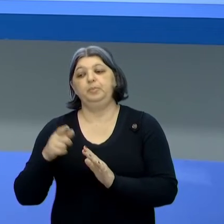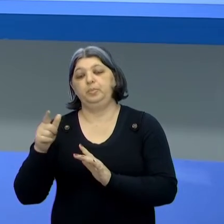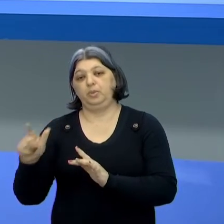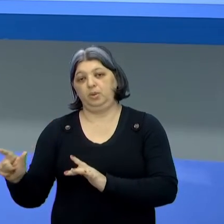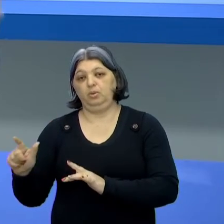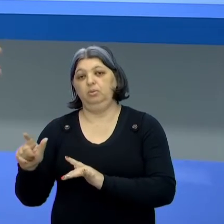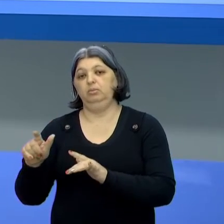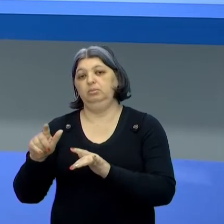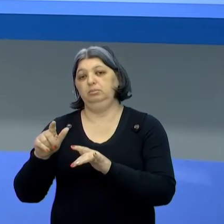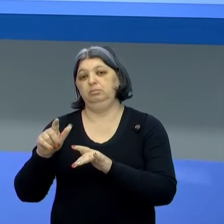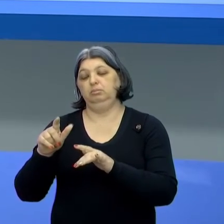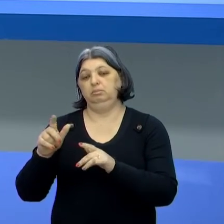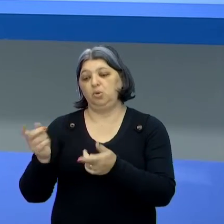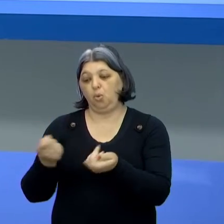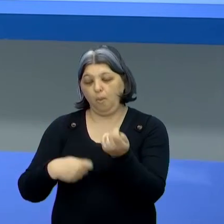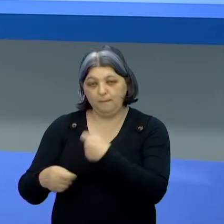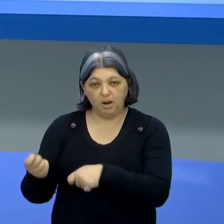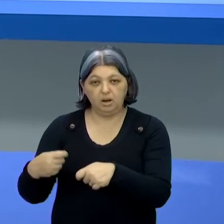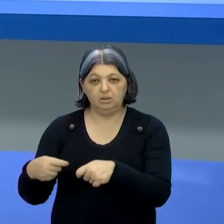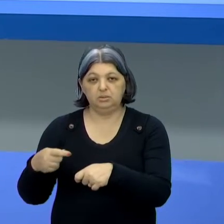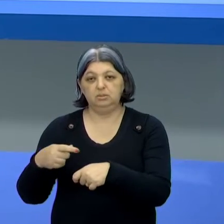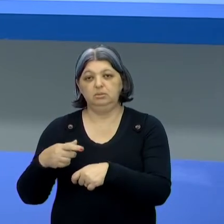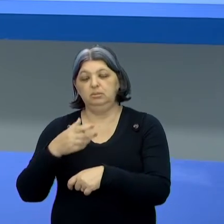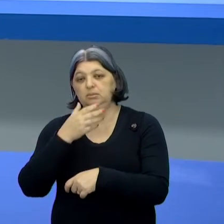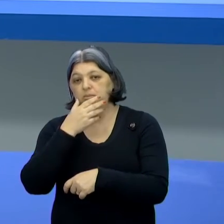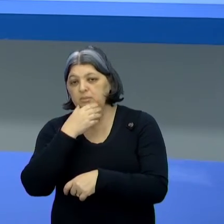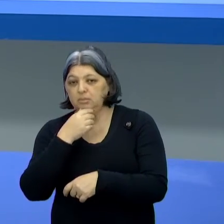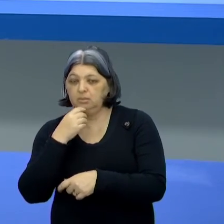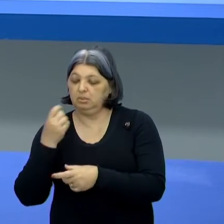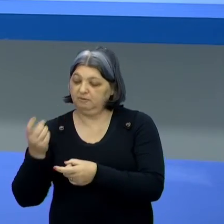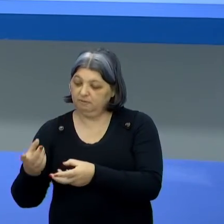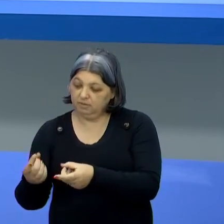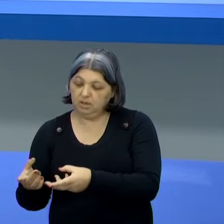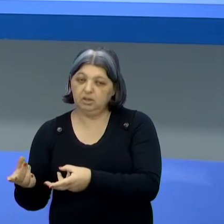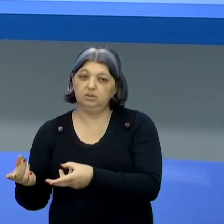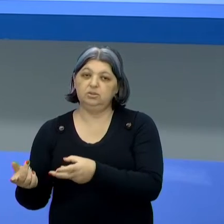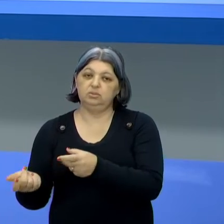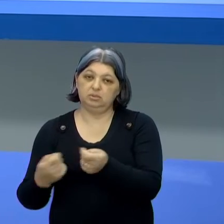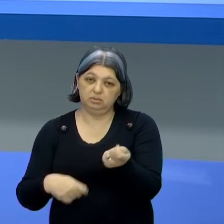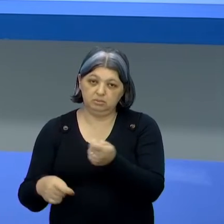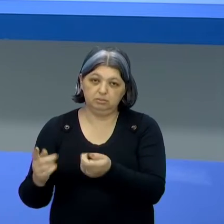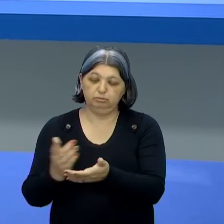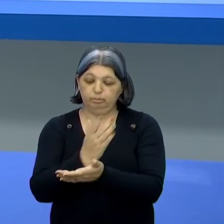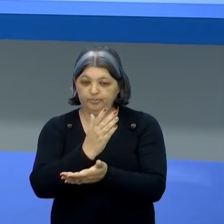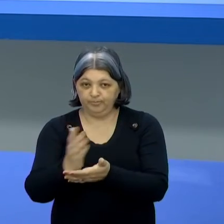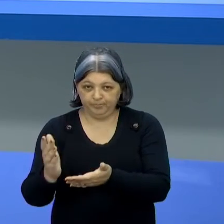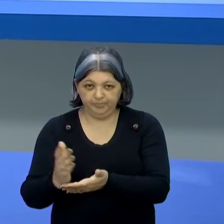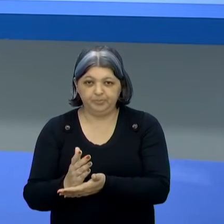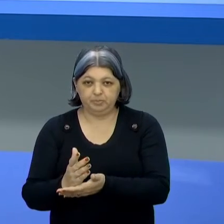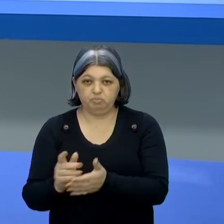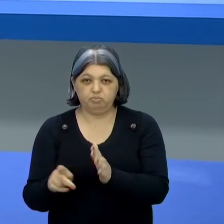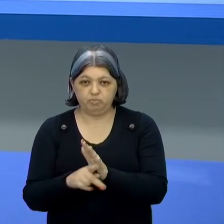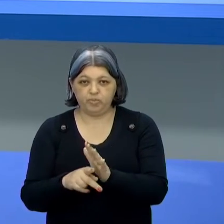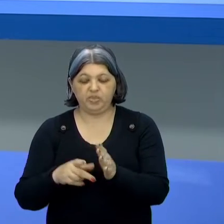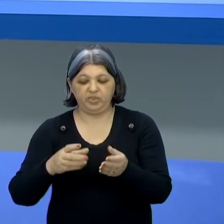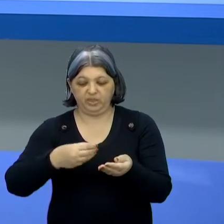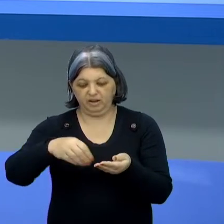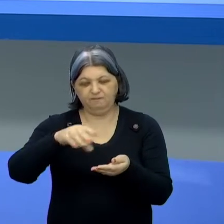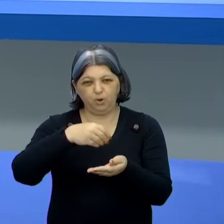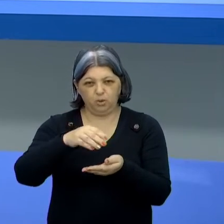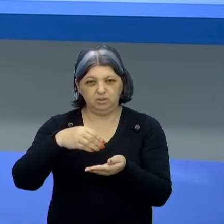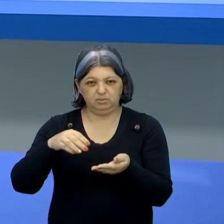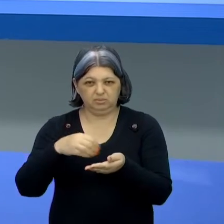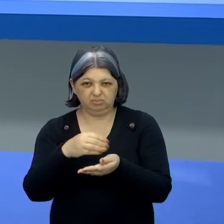lá, né? Vende o produto, comercializa, né? Parte daquele alimento, né? Que ele tirou aquelas folhinhas